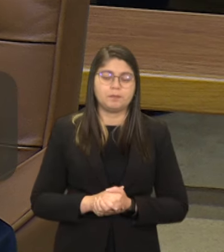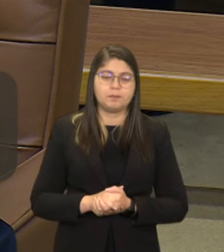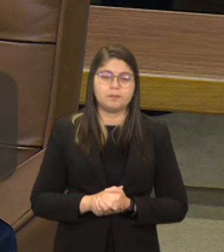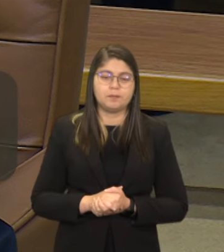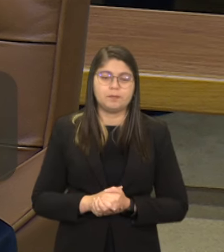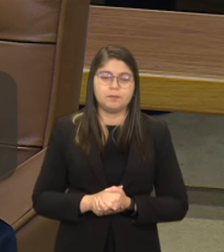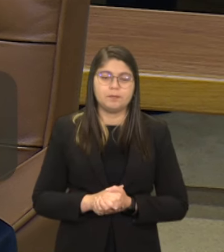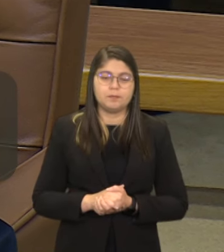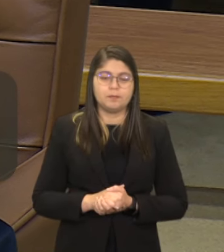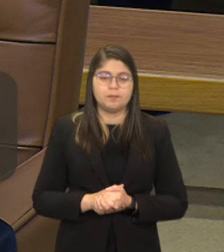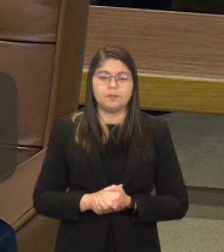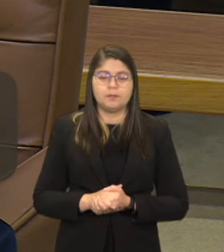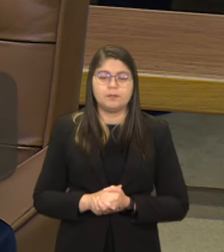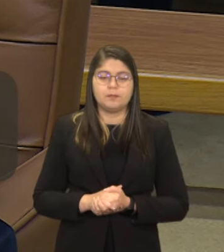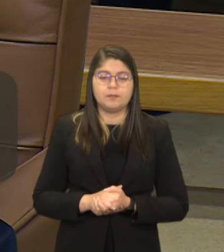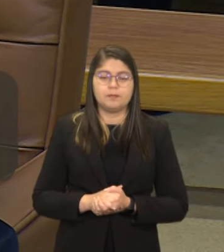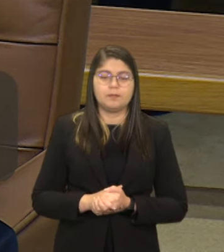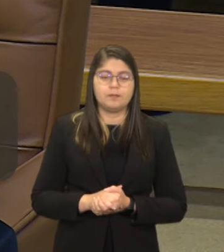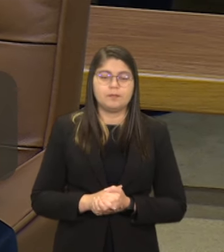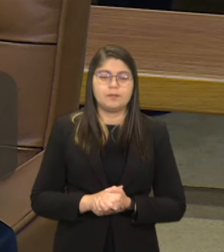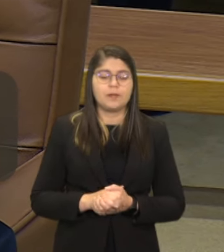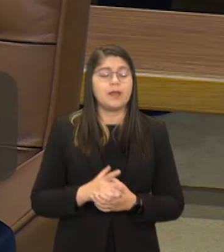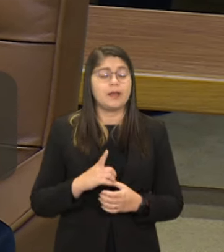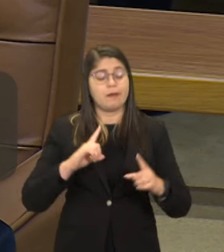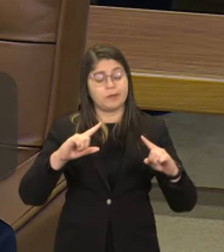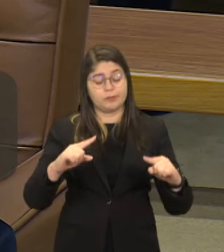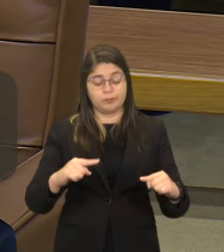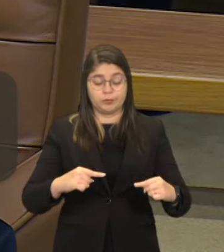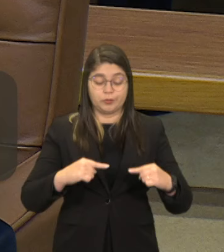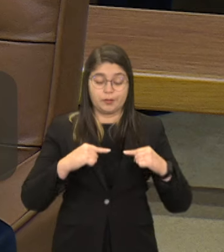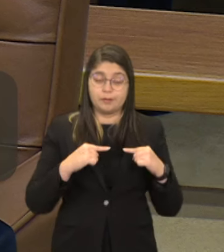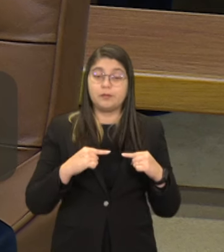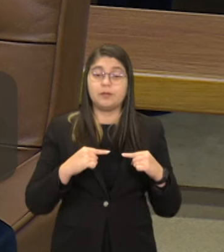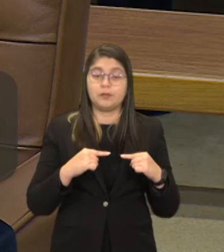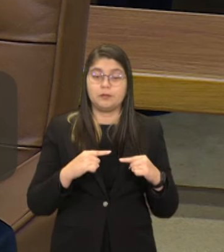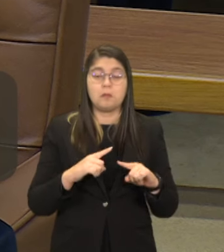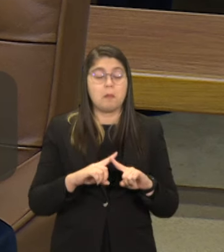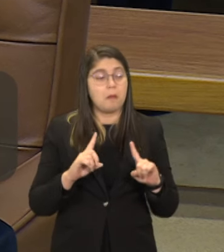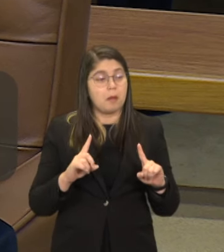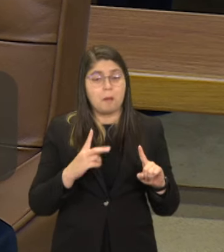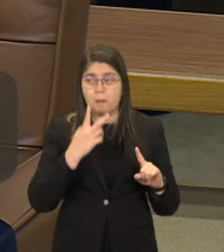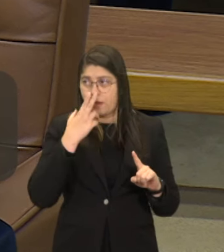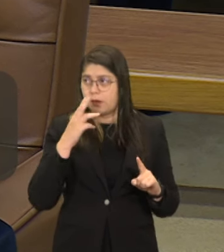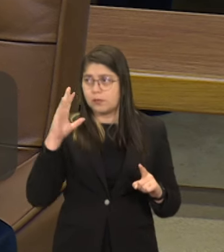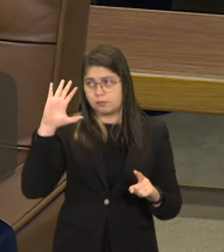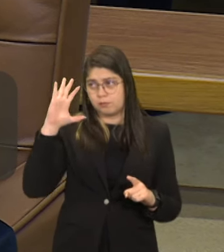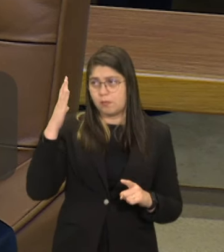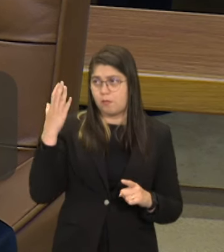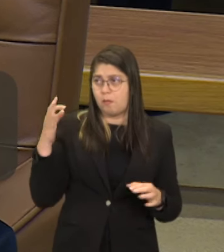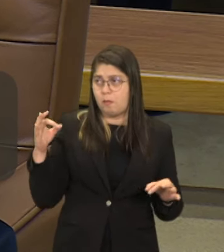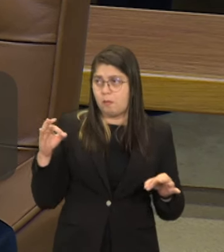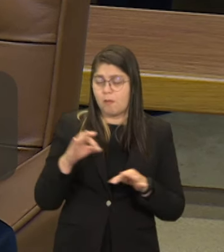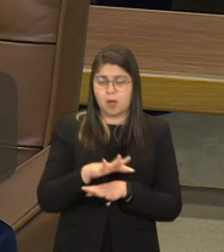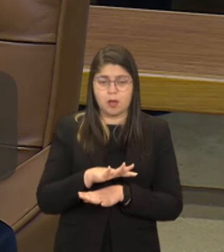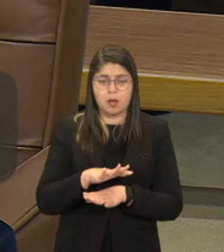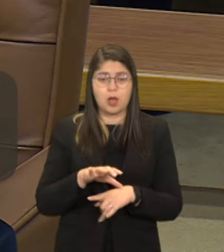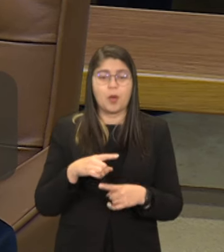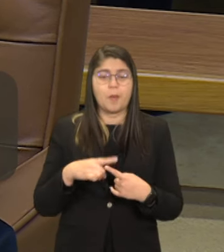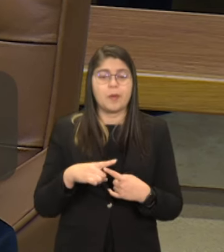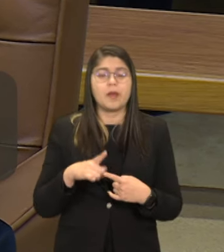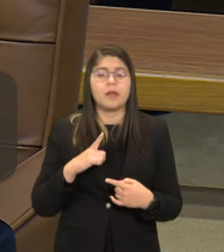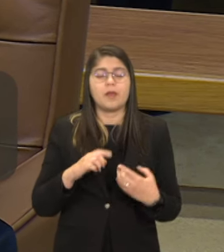que é extremamente desafiadora, mas parece satisfatória diante dessa